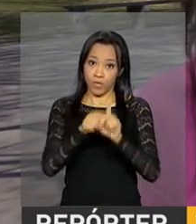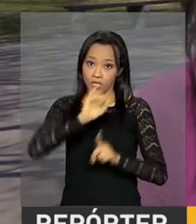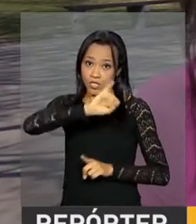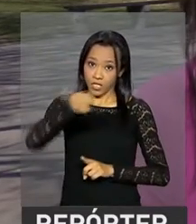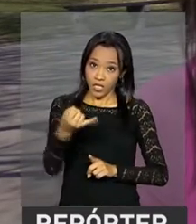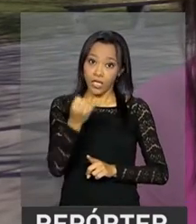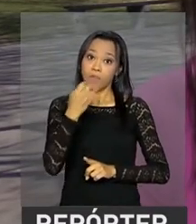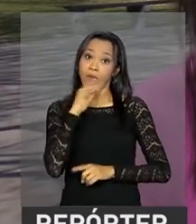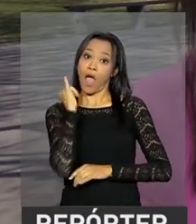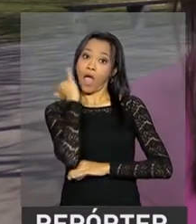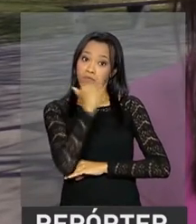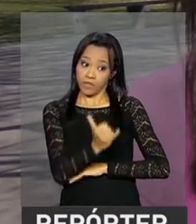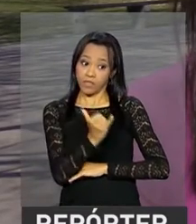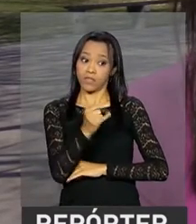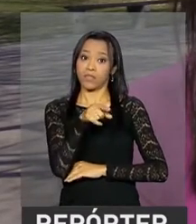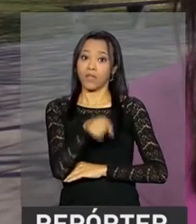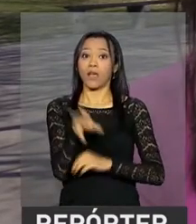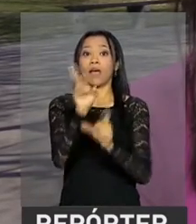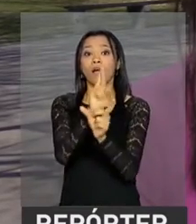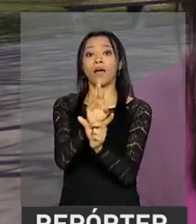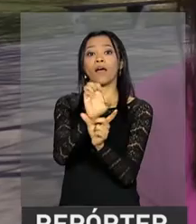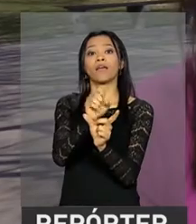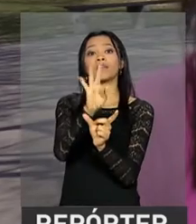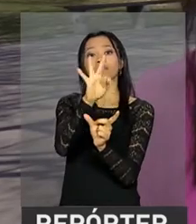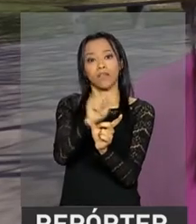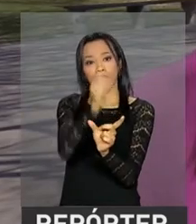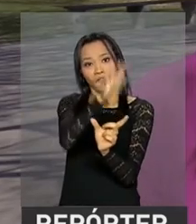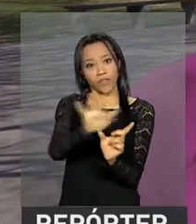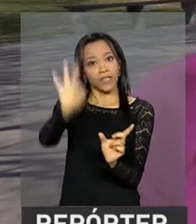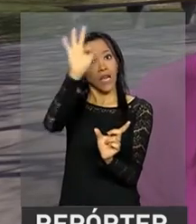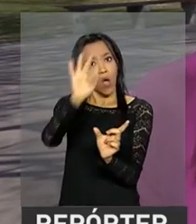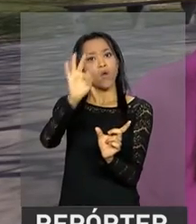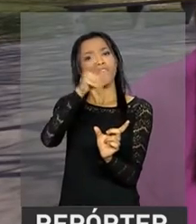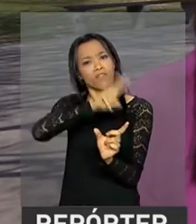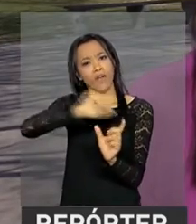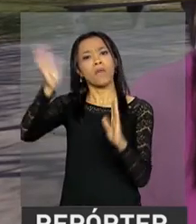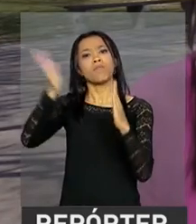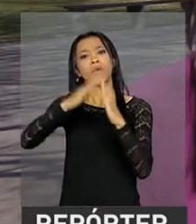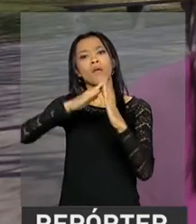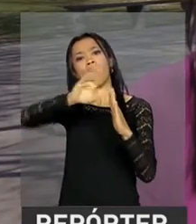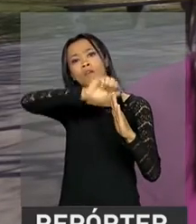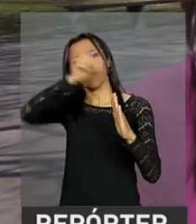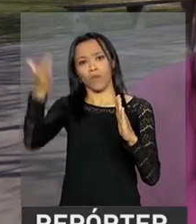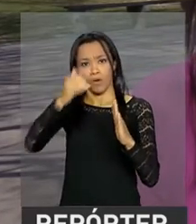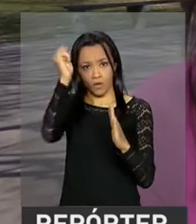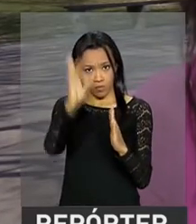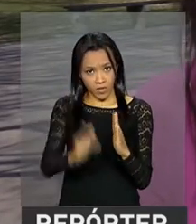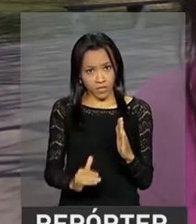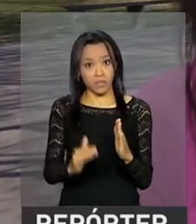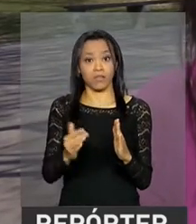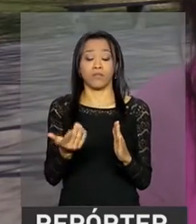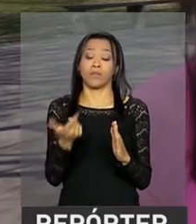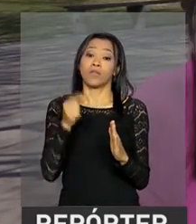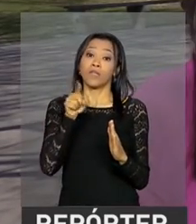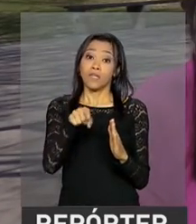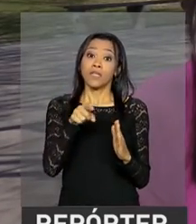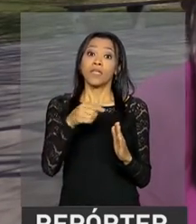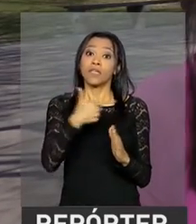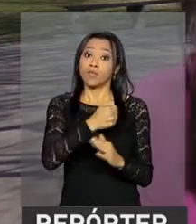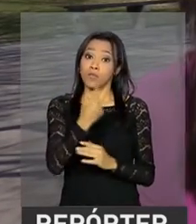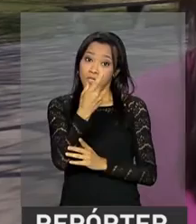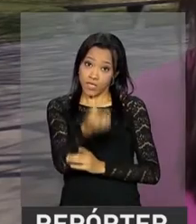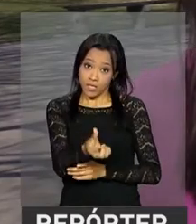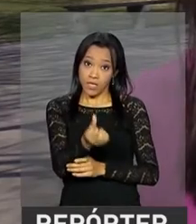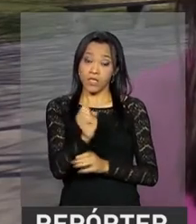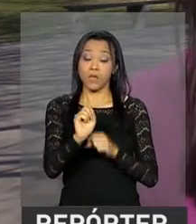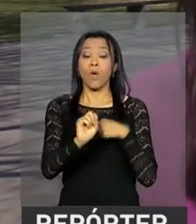definitiva do país a receita federal devem entregar os brasileiros que saiam do país de maneira definitiva em 2016